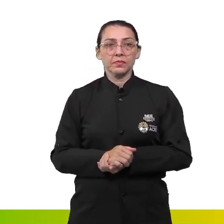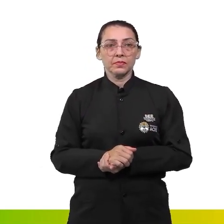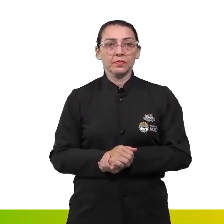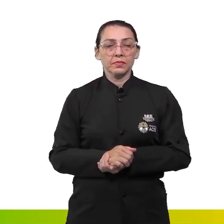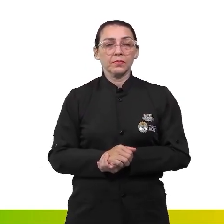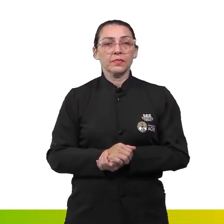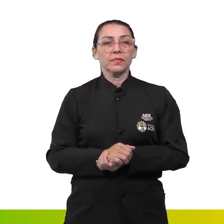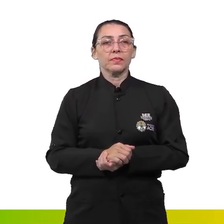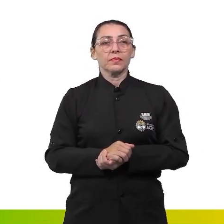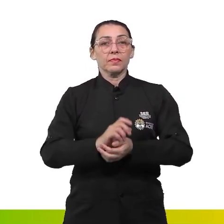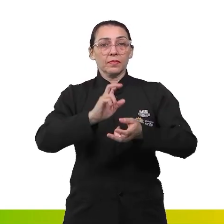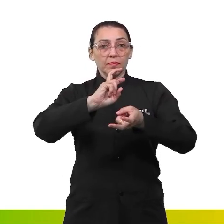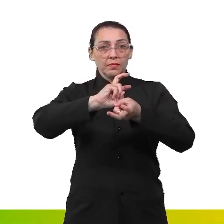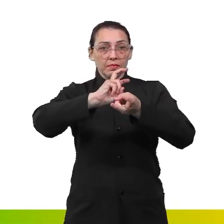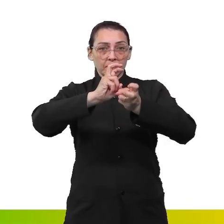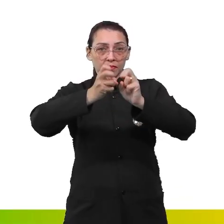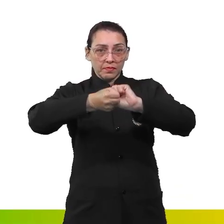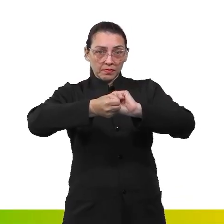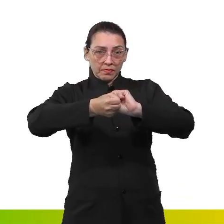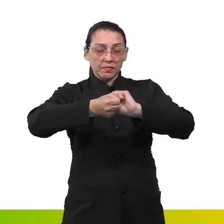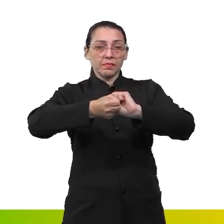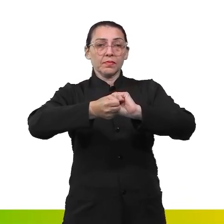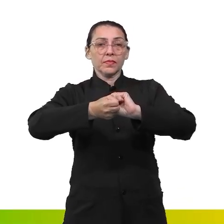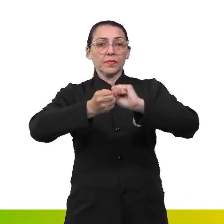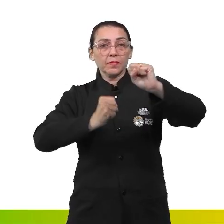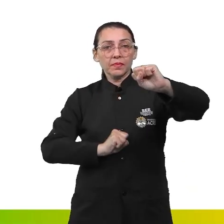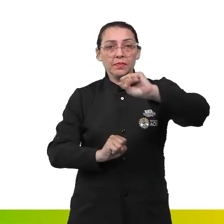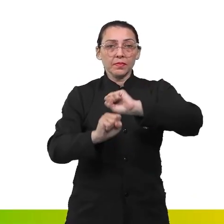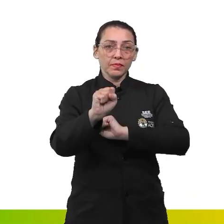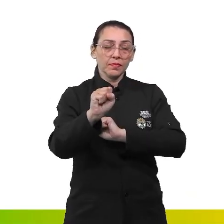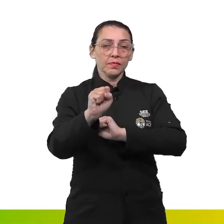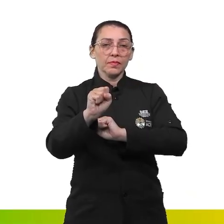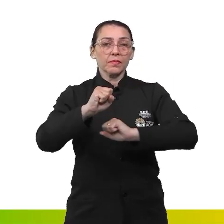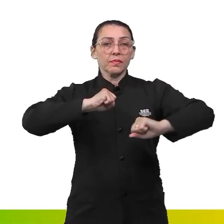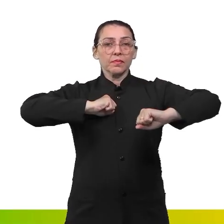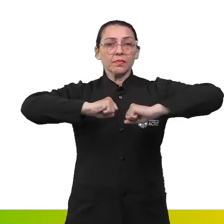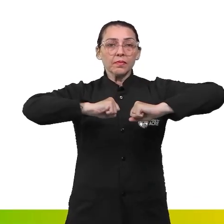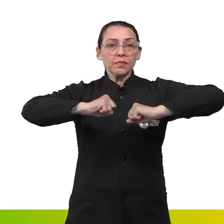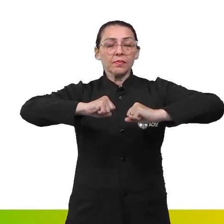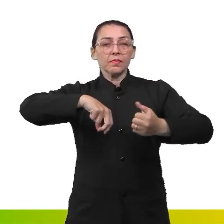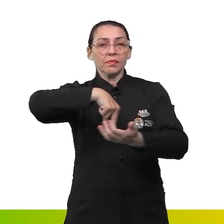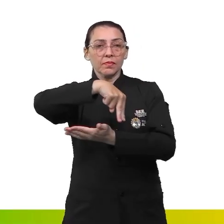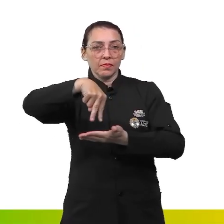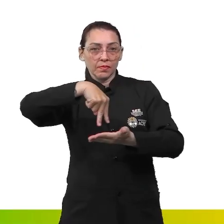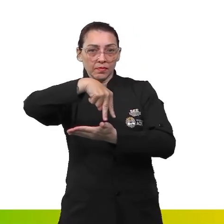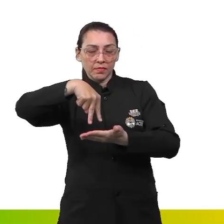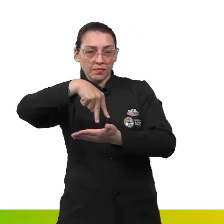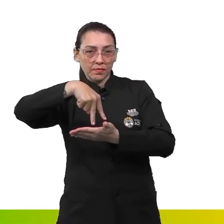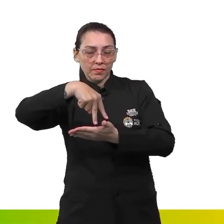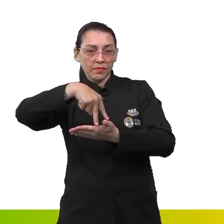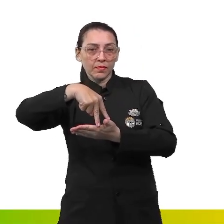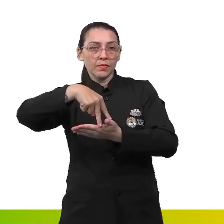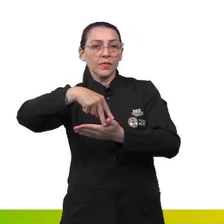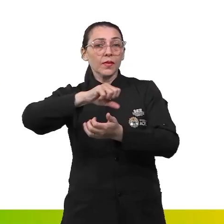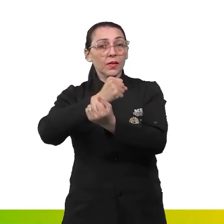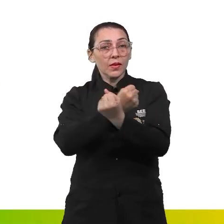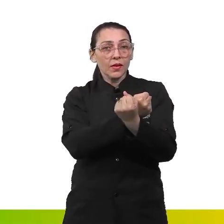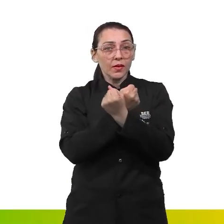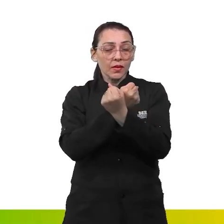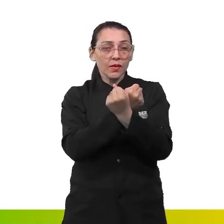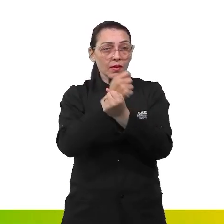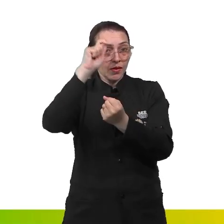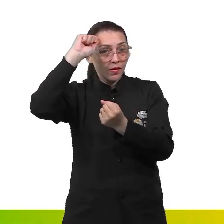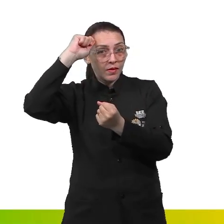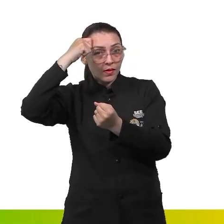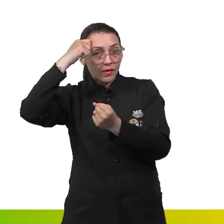a capoeira, que é esse misto de luta, defesa pessoal com dança que os escravos